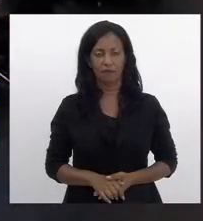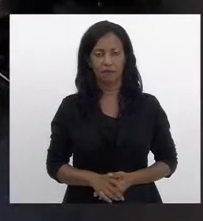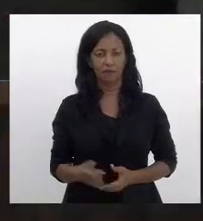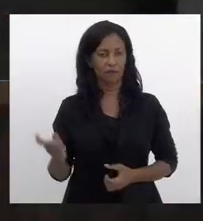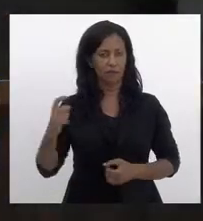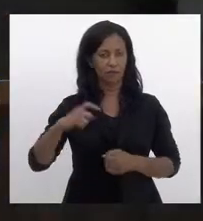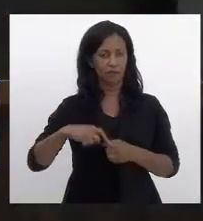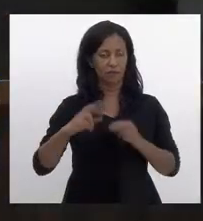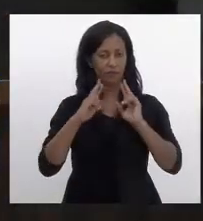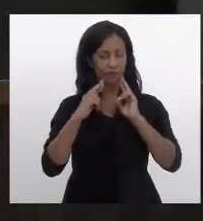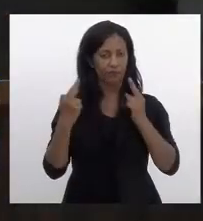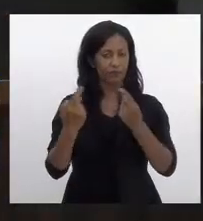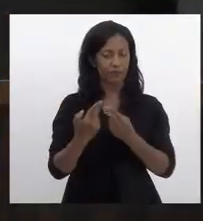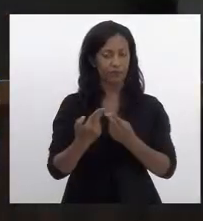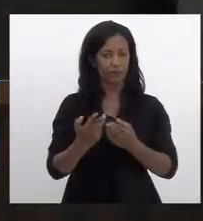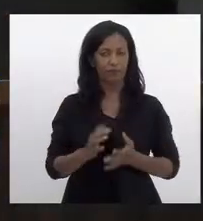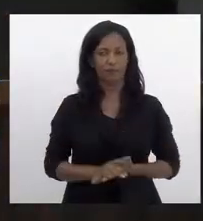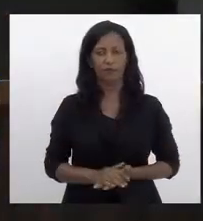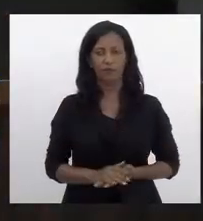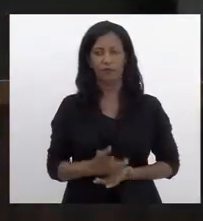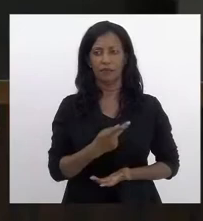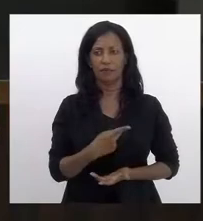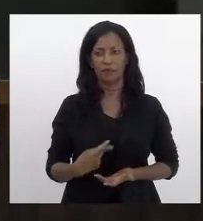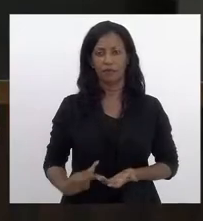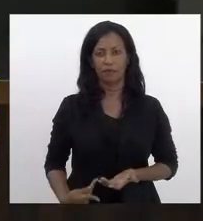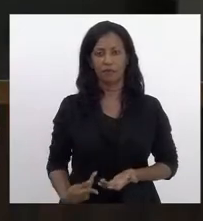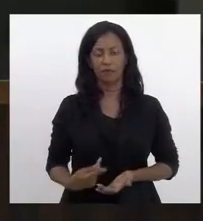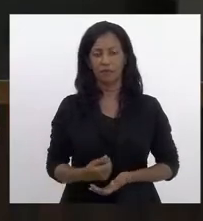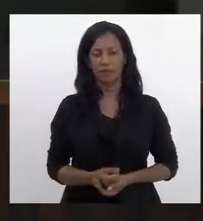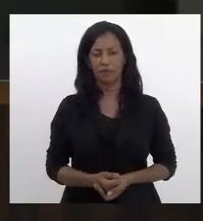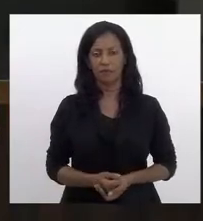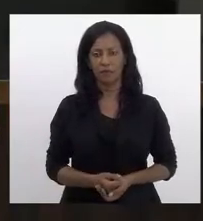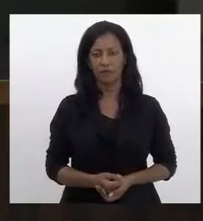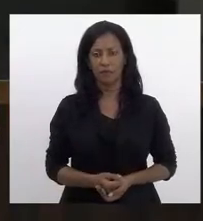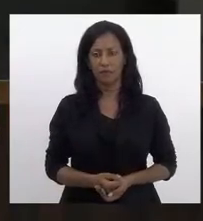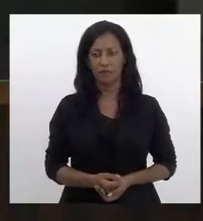Está reaberta a sessão. Presidência.